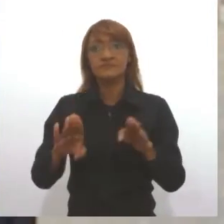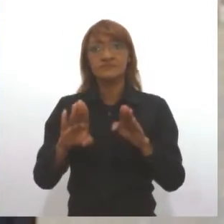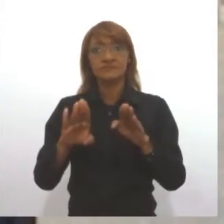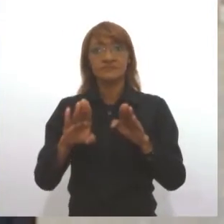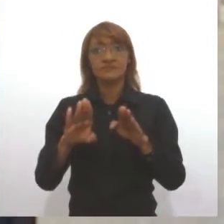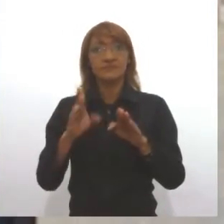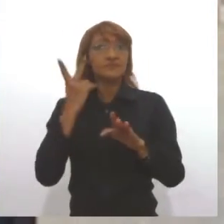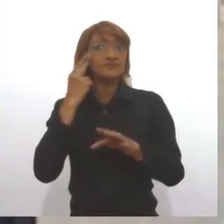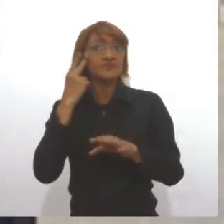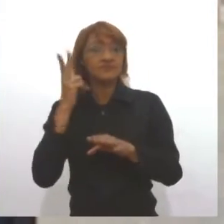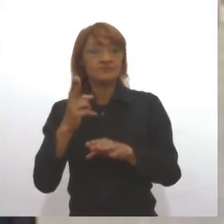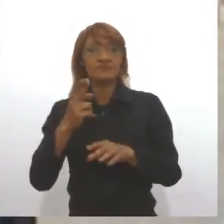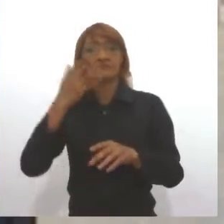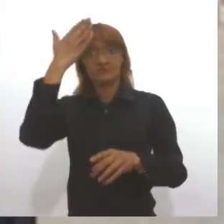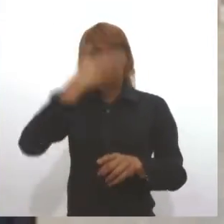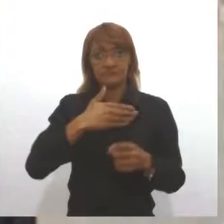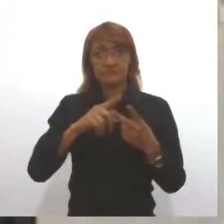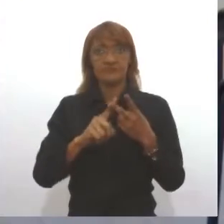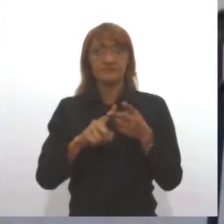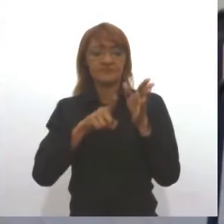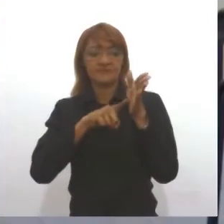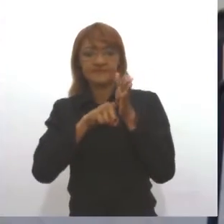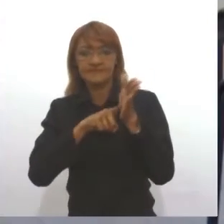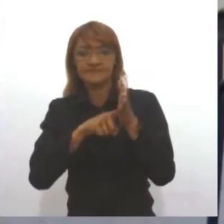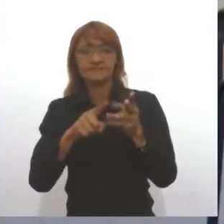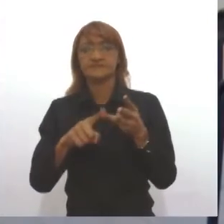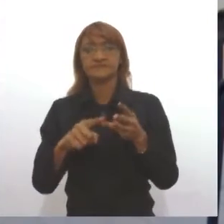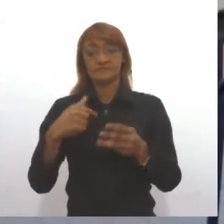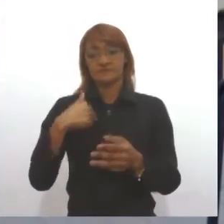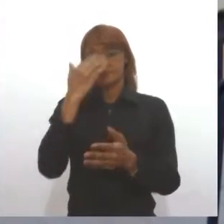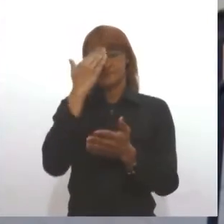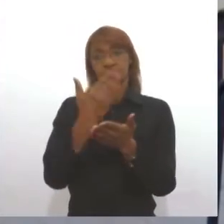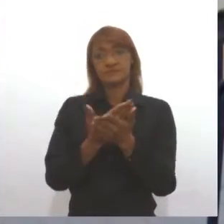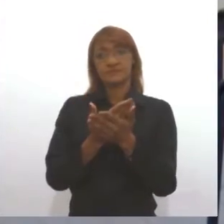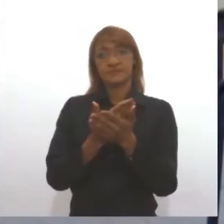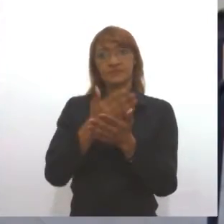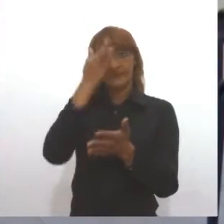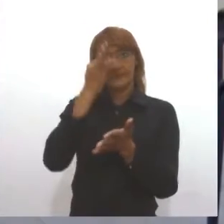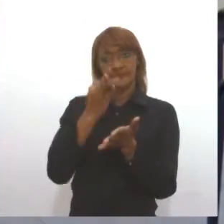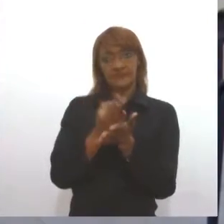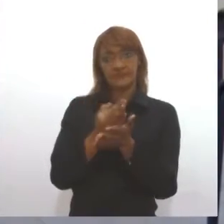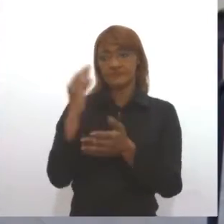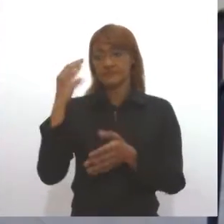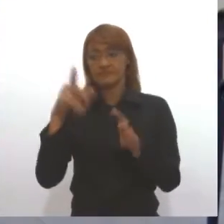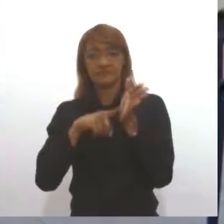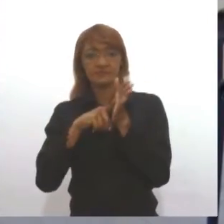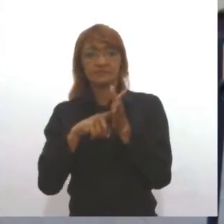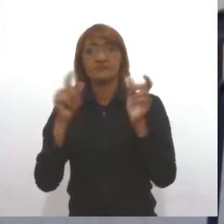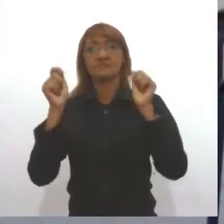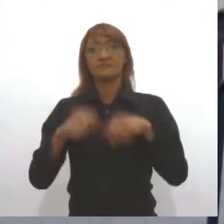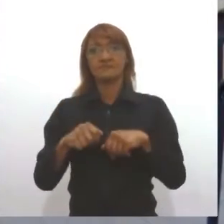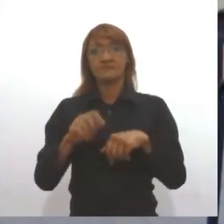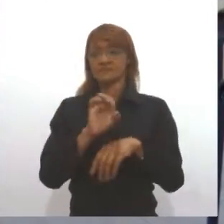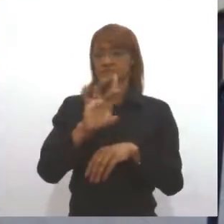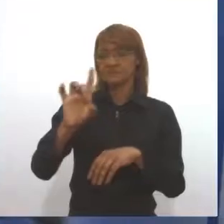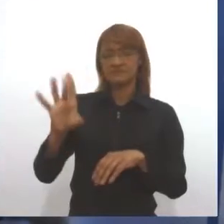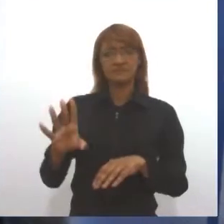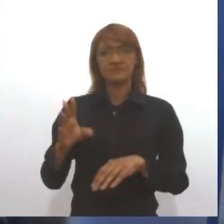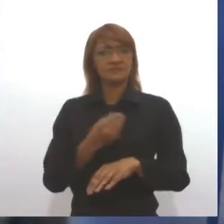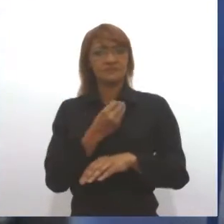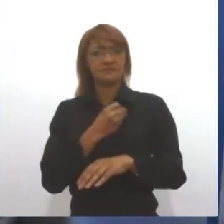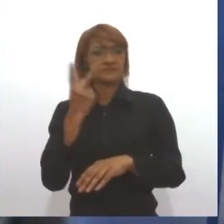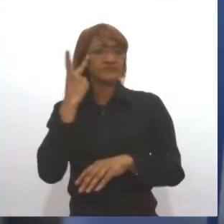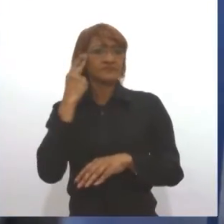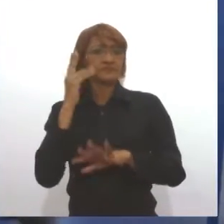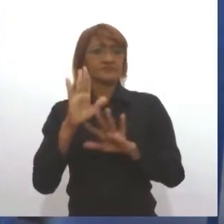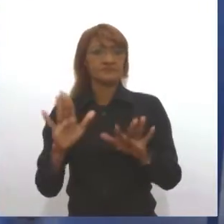natureza, provada, testada. Eu acredito que fé e ciência podem conviver muito bem, cada um no seu campo, cada um na sua área.